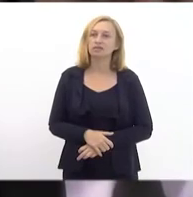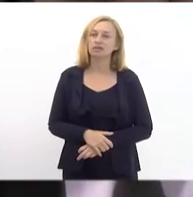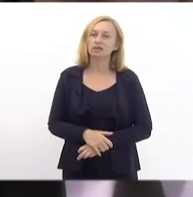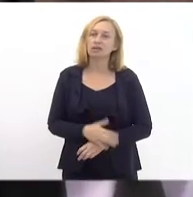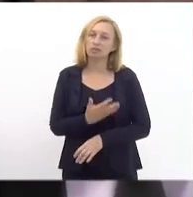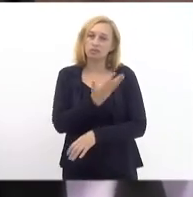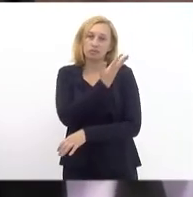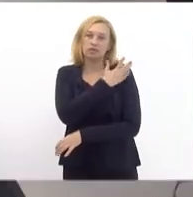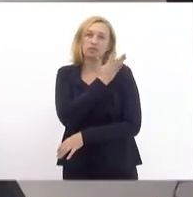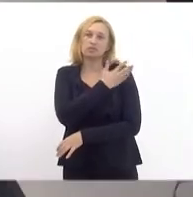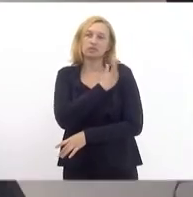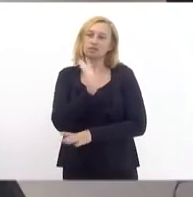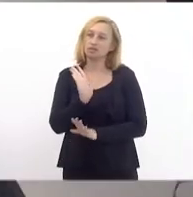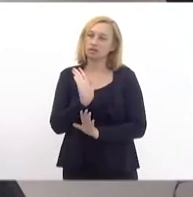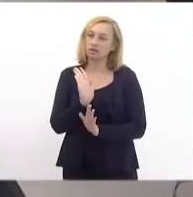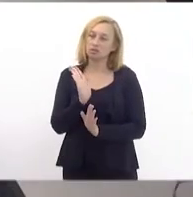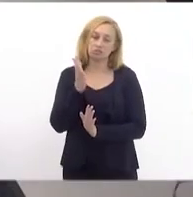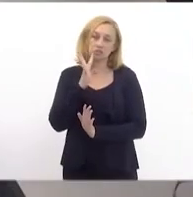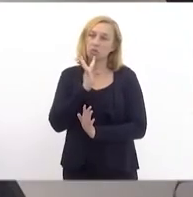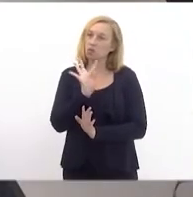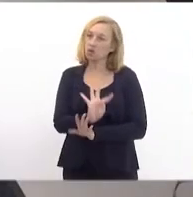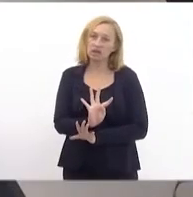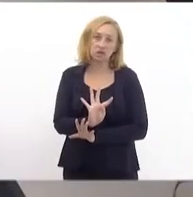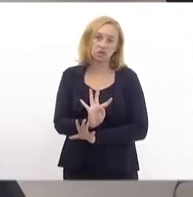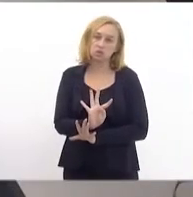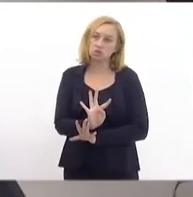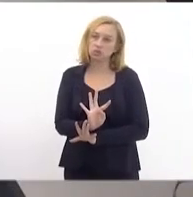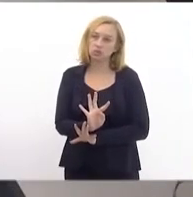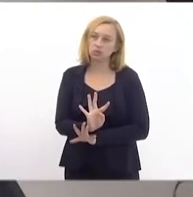preconceito, porque eu não conheço o gabarito do...